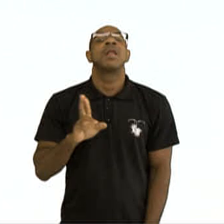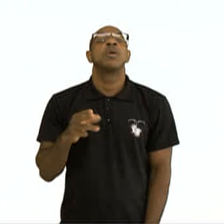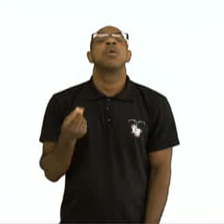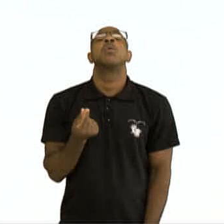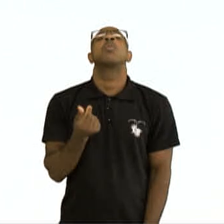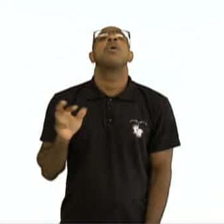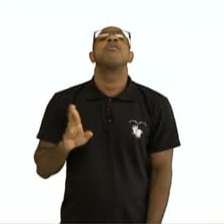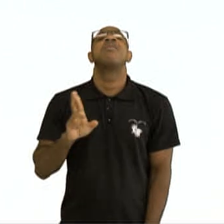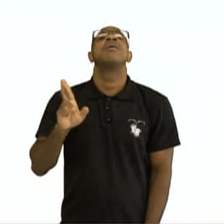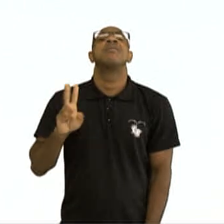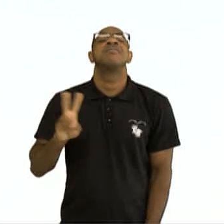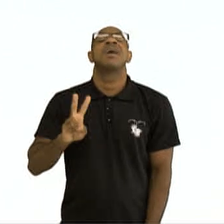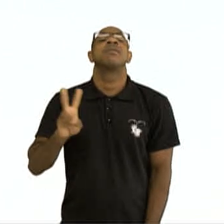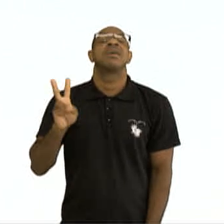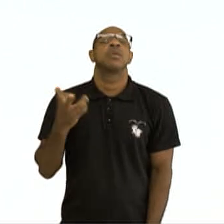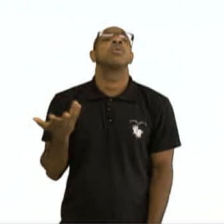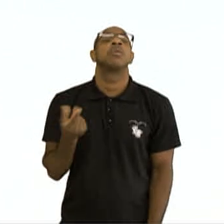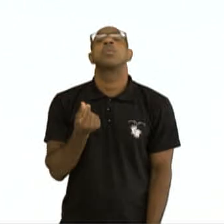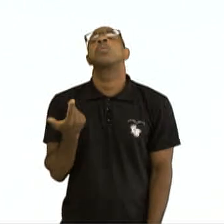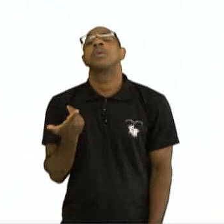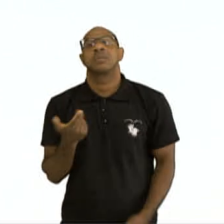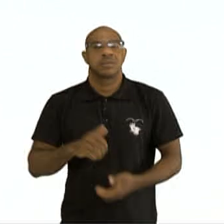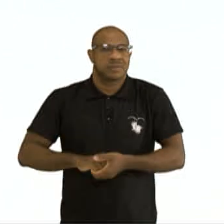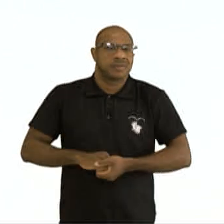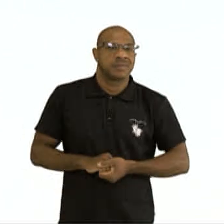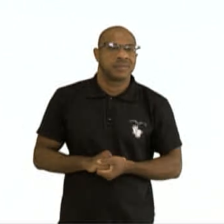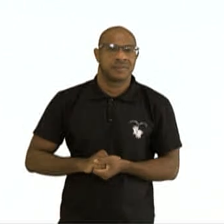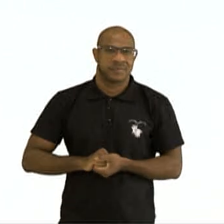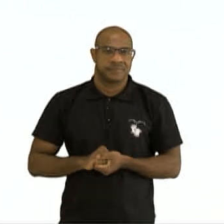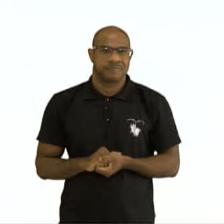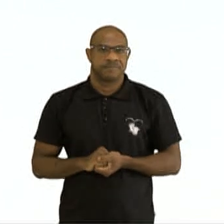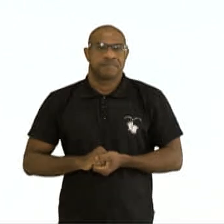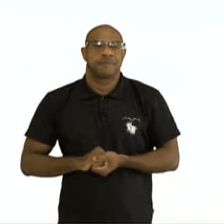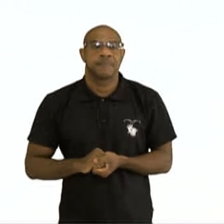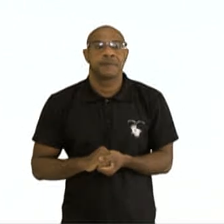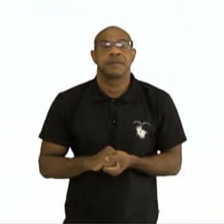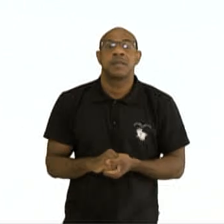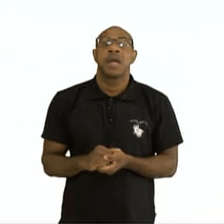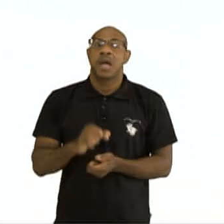can a person get more information? Como que uma pessoa consegue mais informação, tá bom?